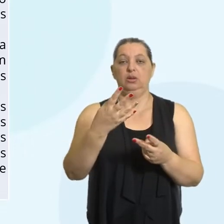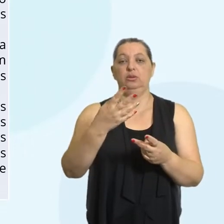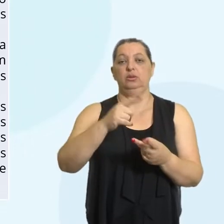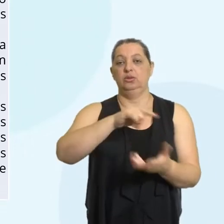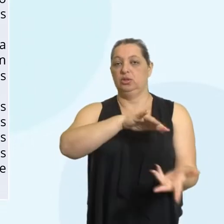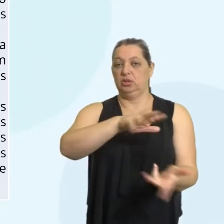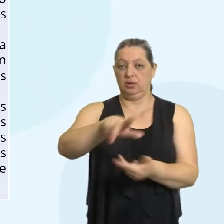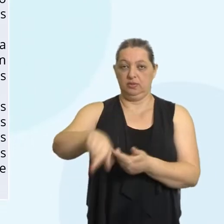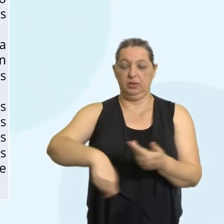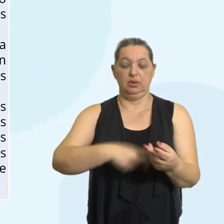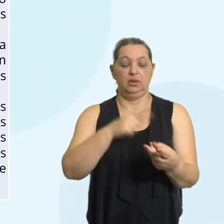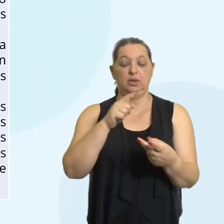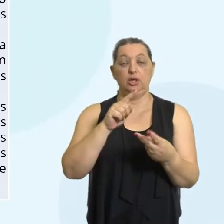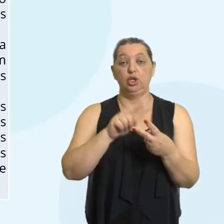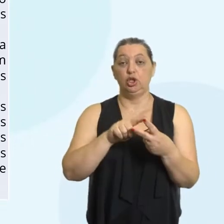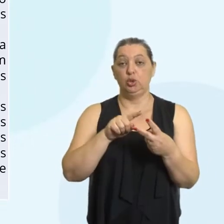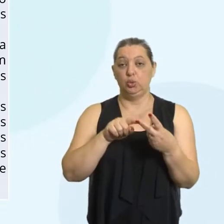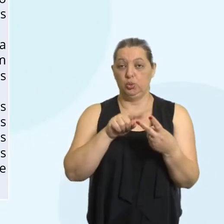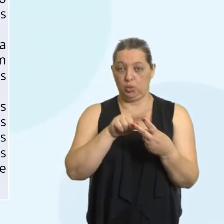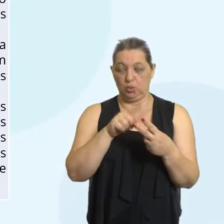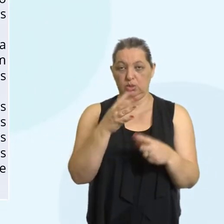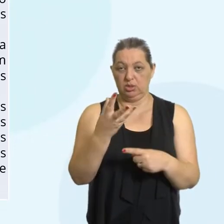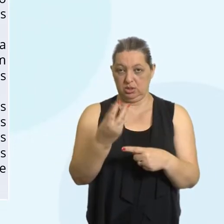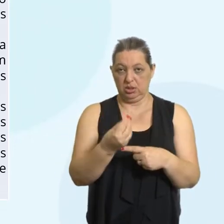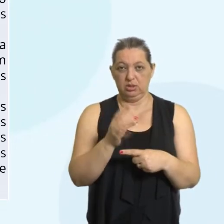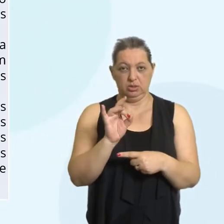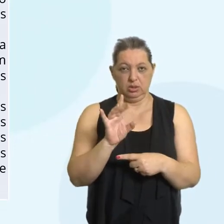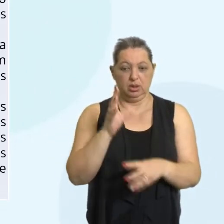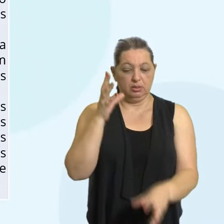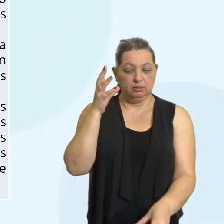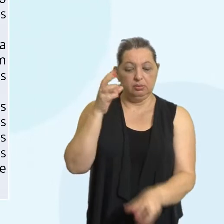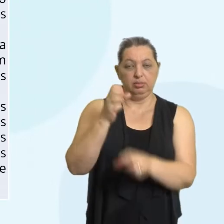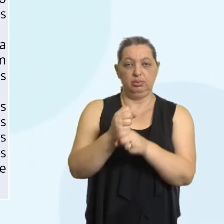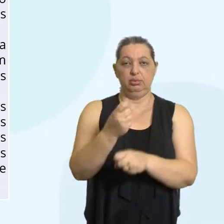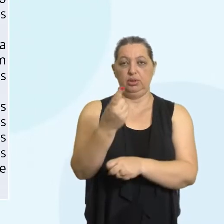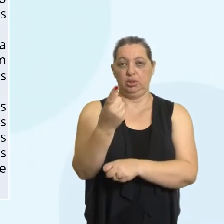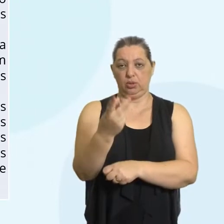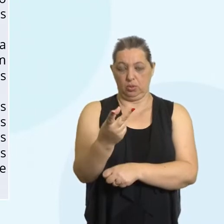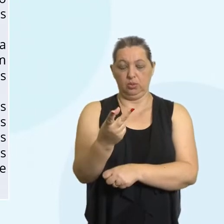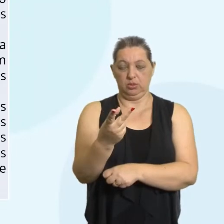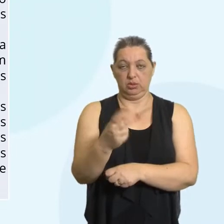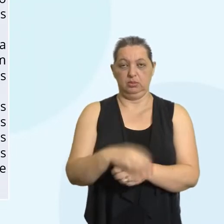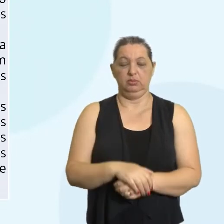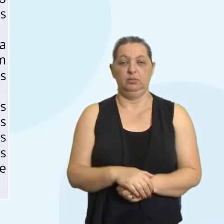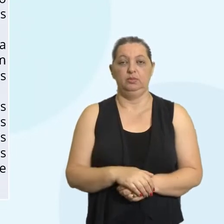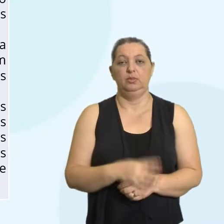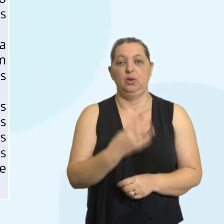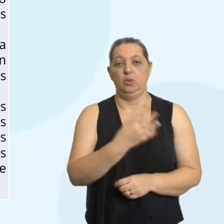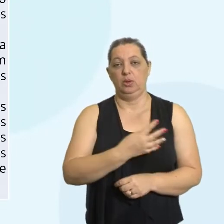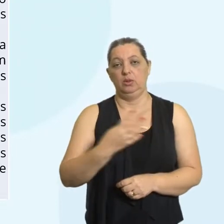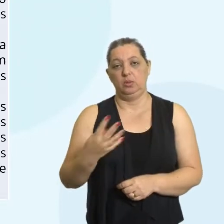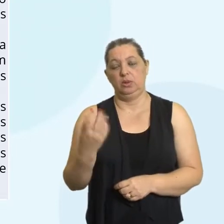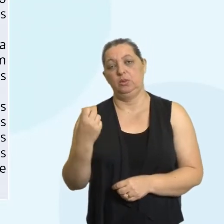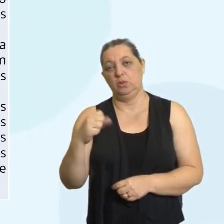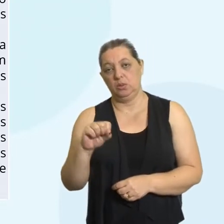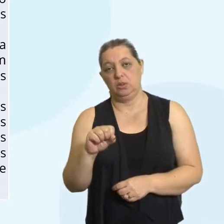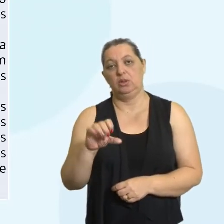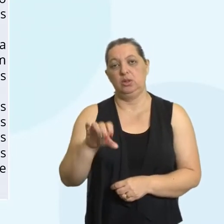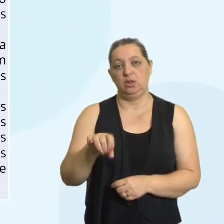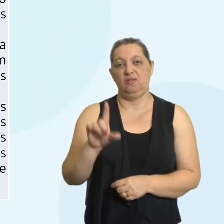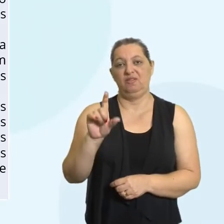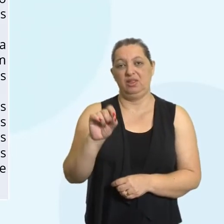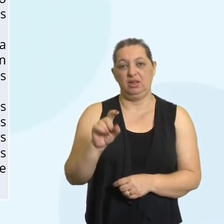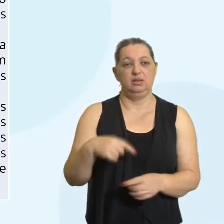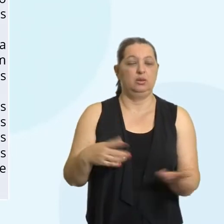duas aulas semanais de arte pois vai totalizar 12 aulas no total 44 8 9 10 e